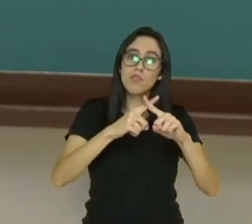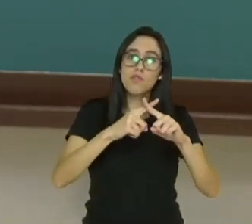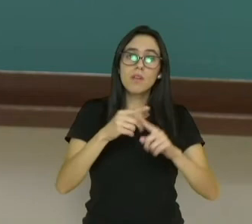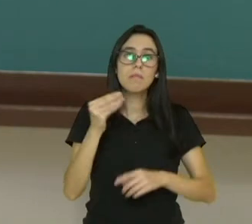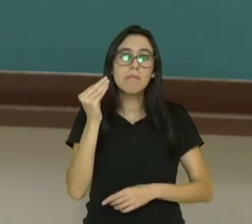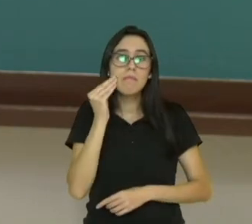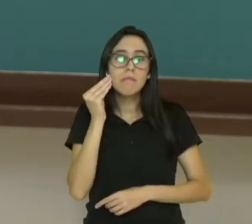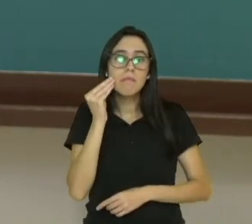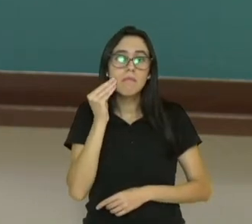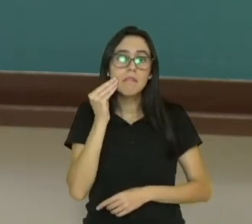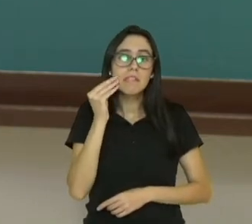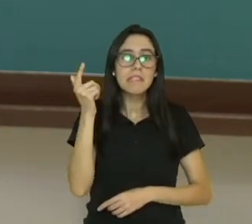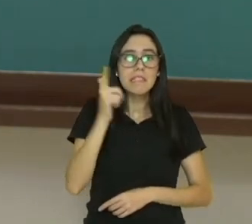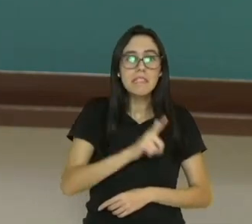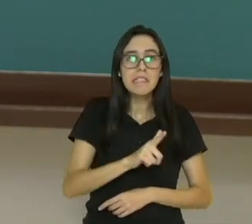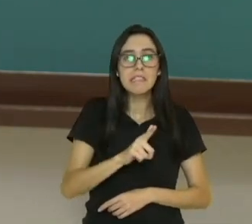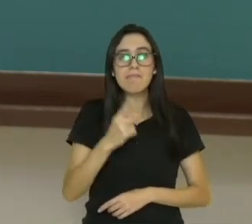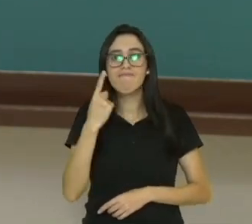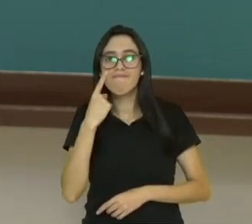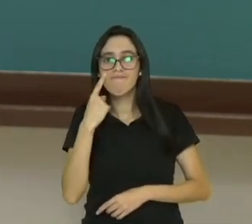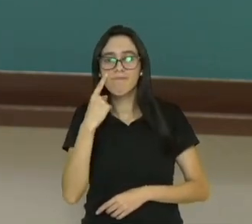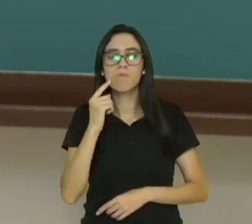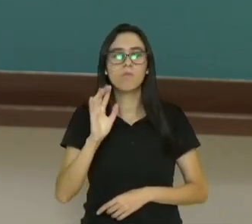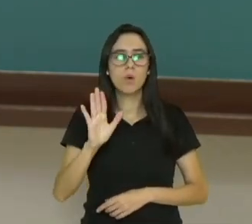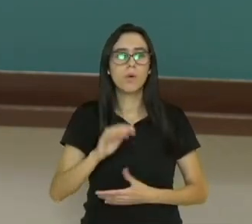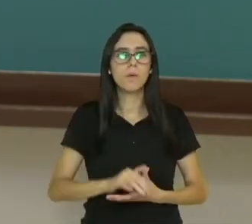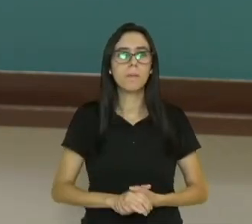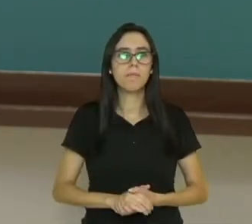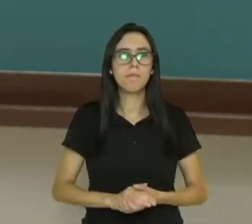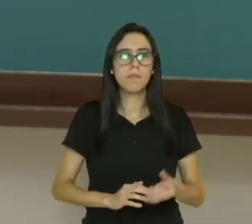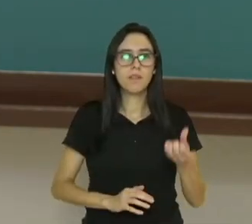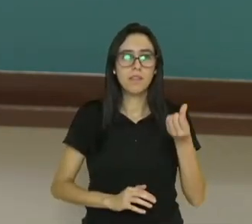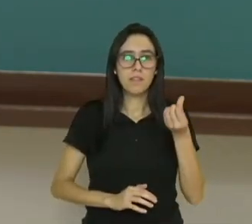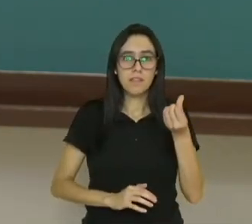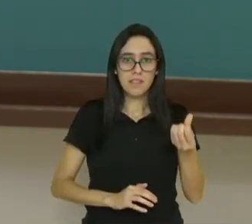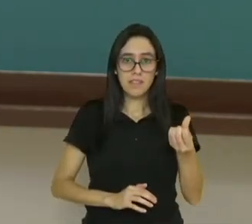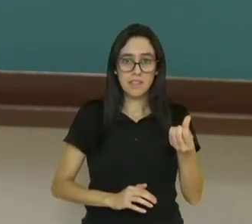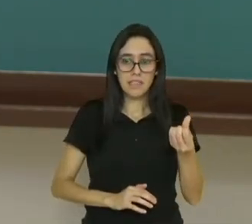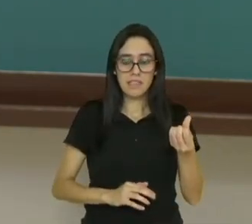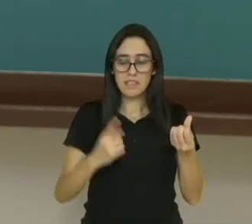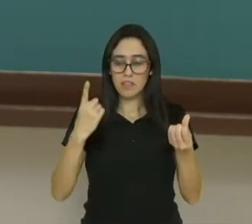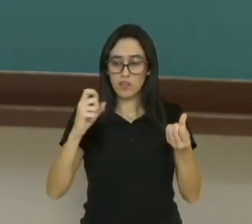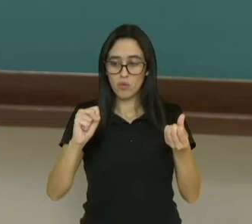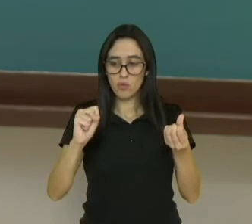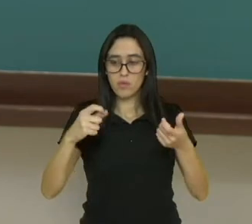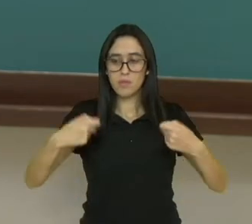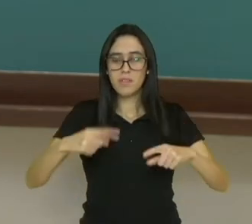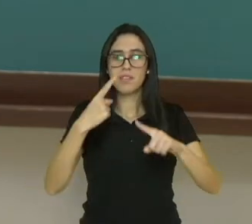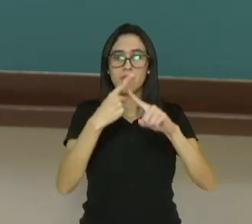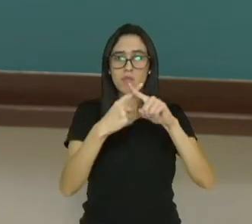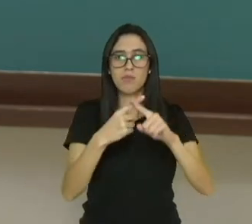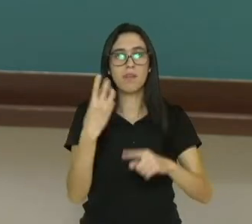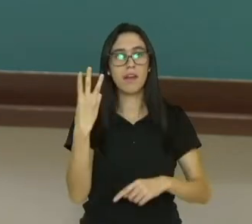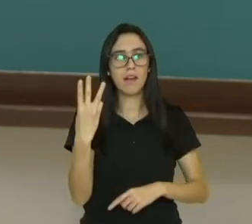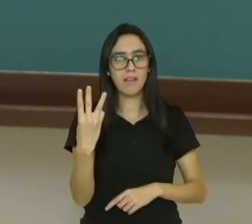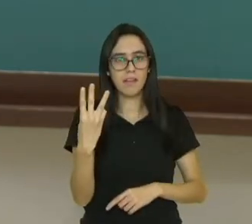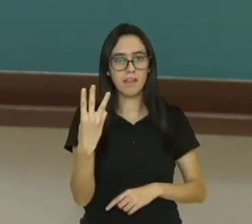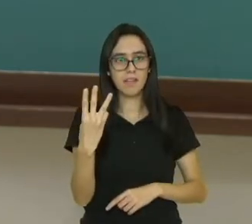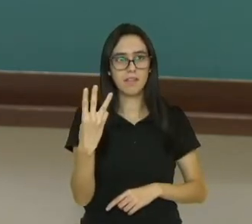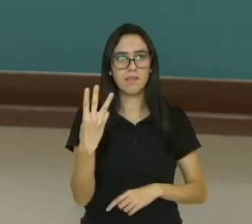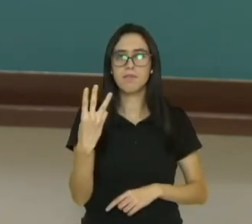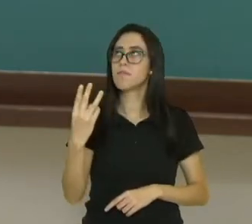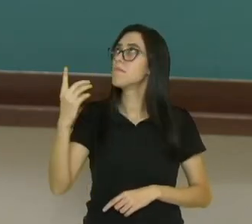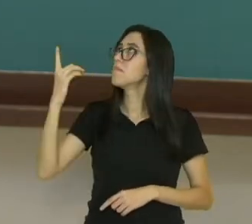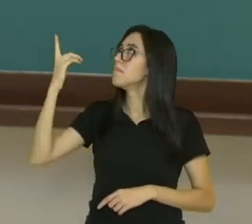se está certo. De 6 para 18, eu precisei multiplicar 3 vezes. 3 vezes 6 vezes